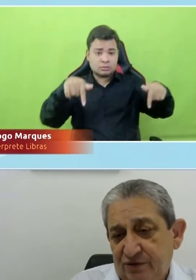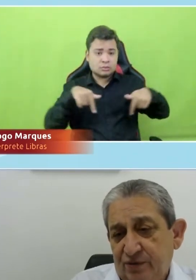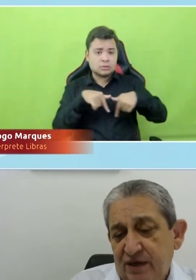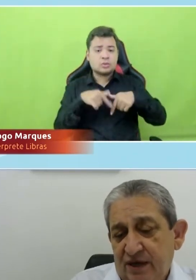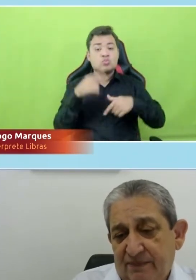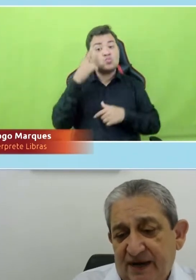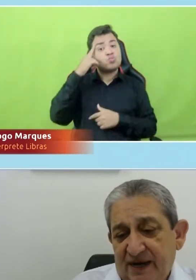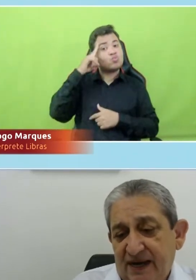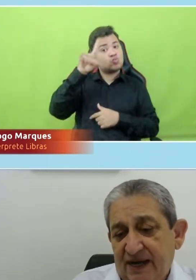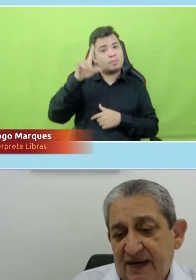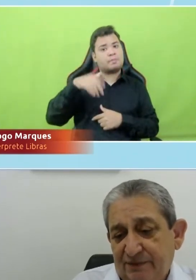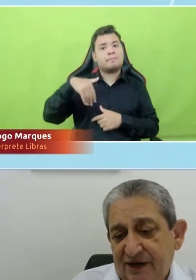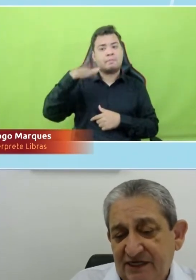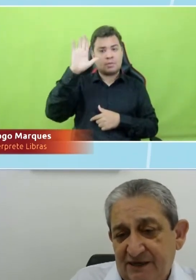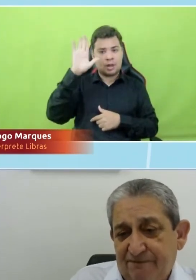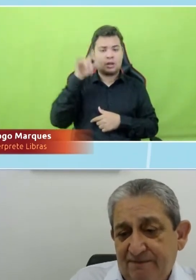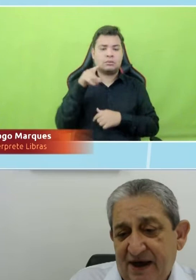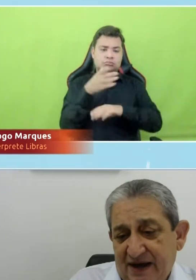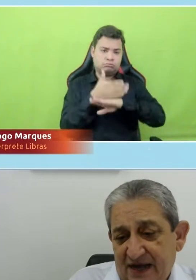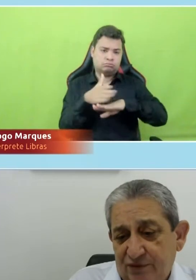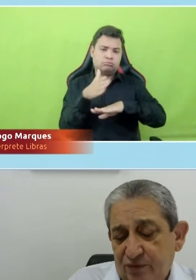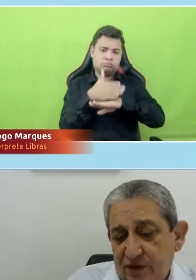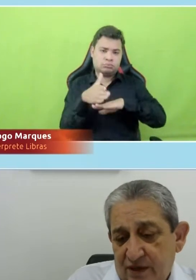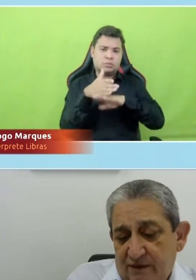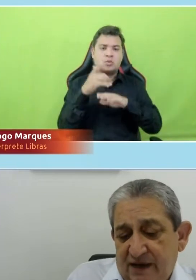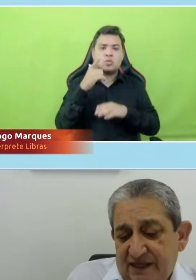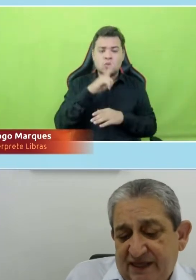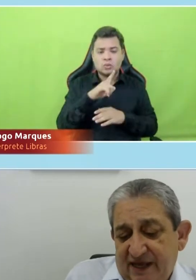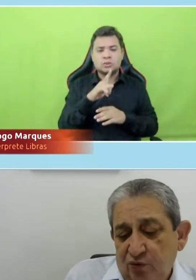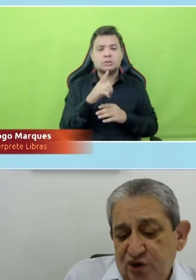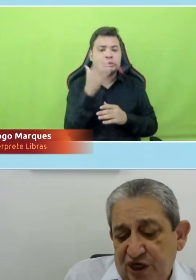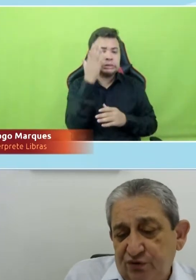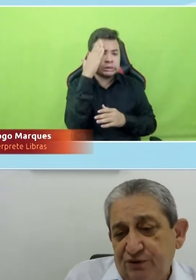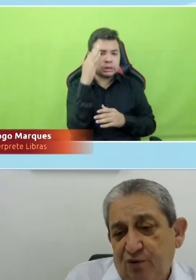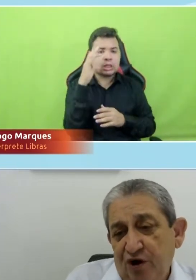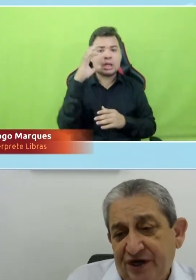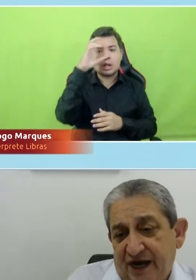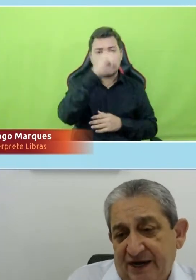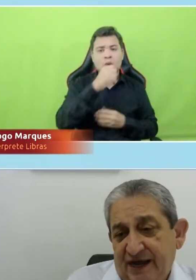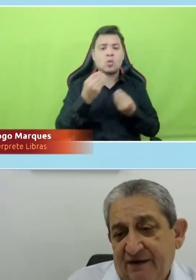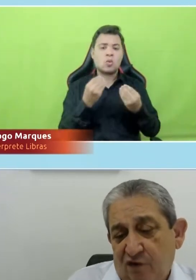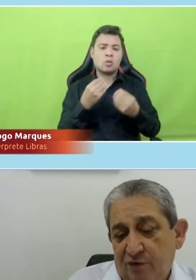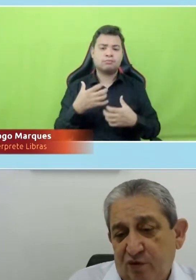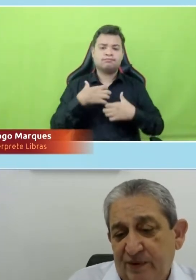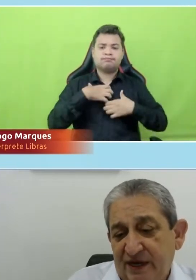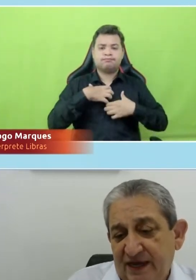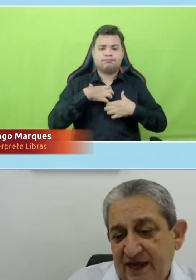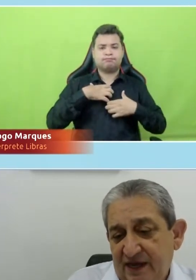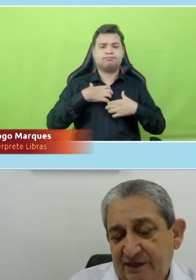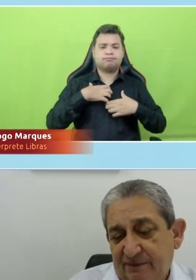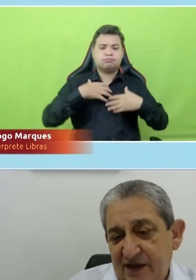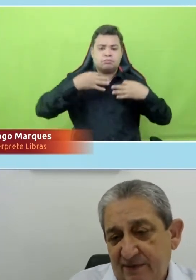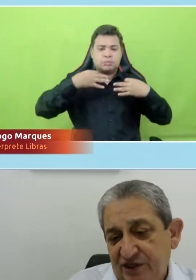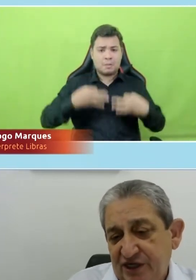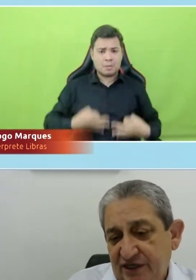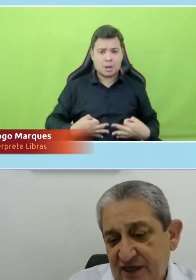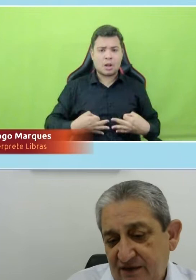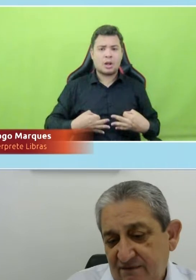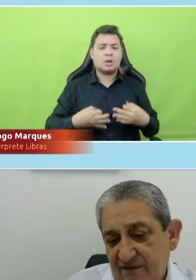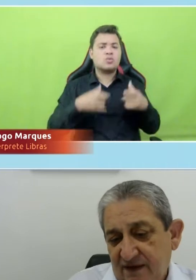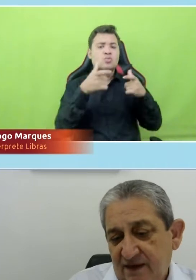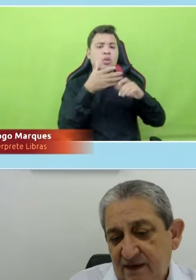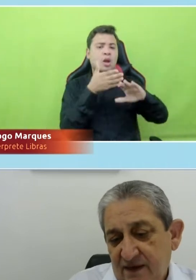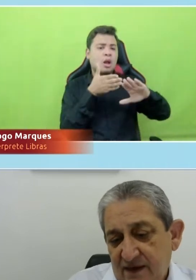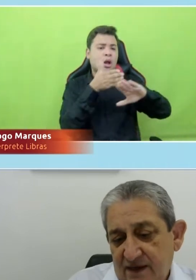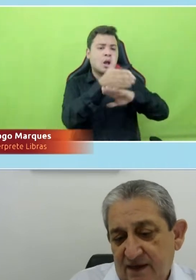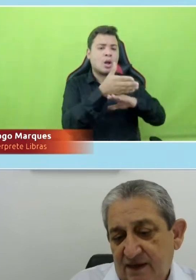treinamento, para ele ser preparado até no jeito de portar, né? A forma como ele entra. Primeiramente, ele tem que